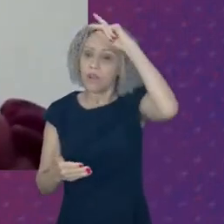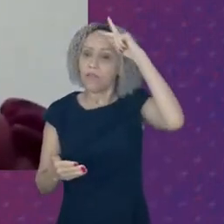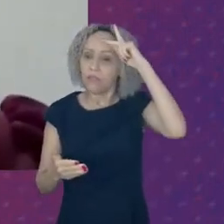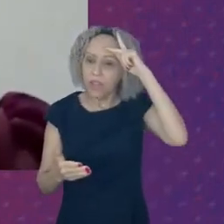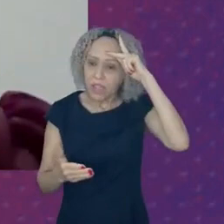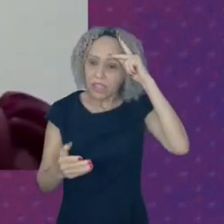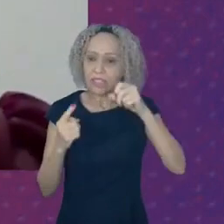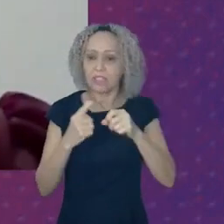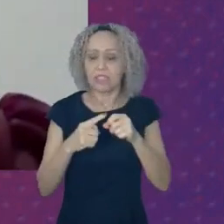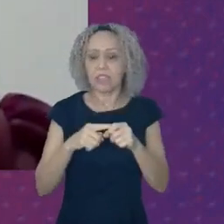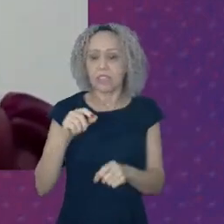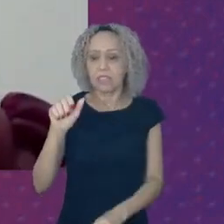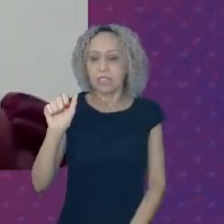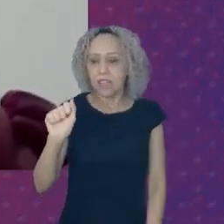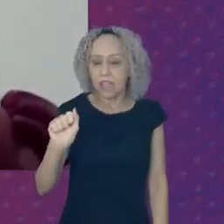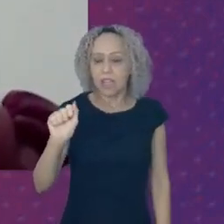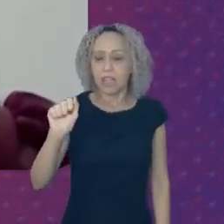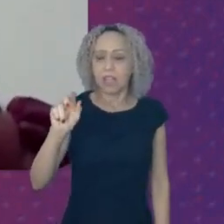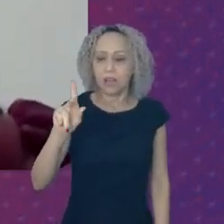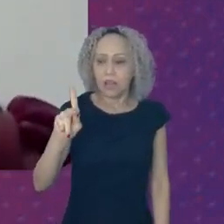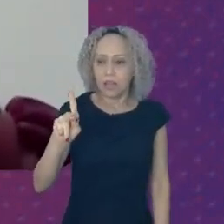Ceará. Minha